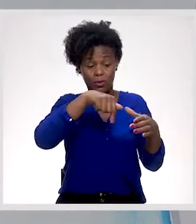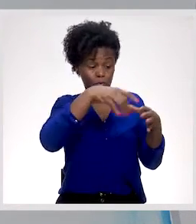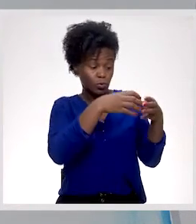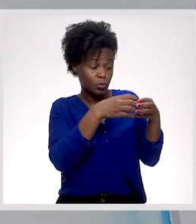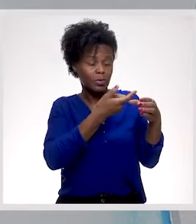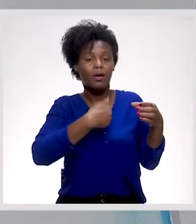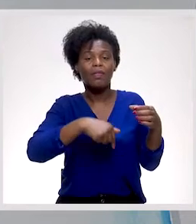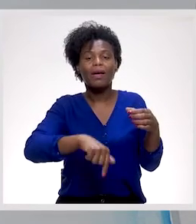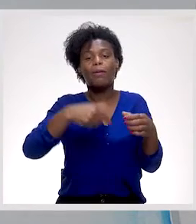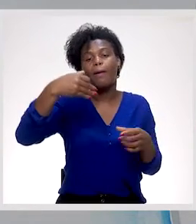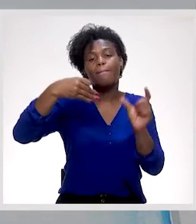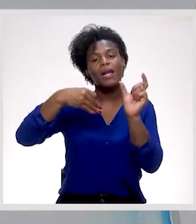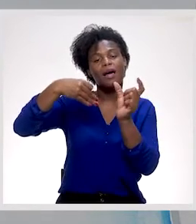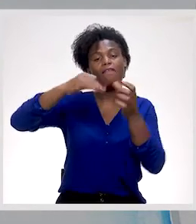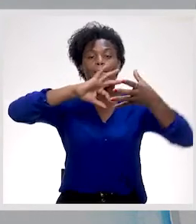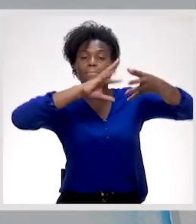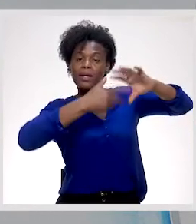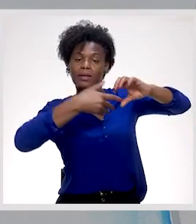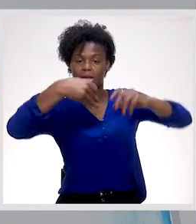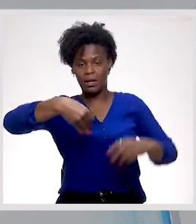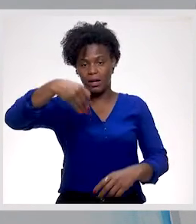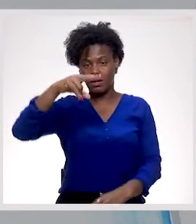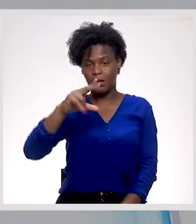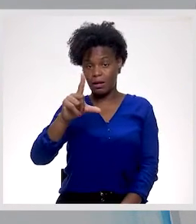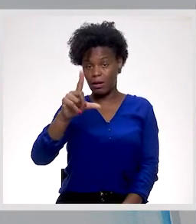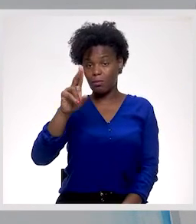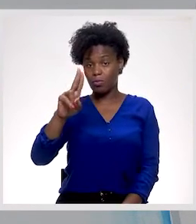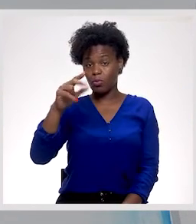Plutão. O Plutão que,